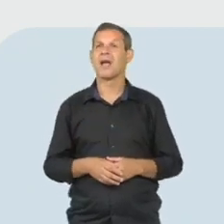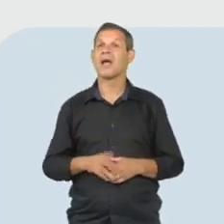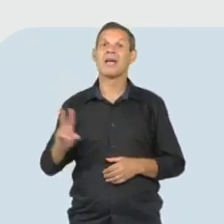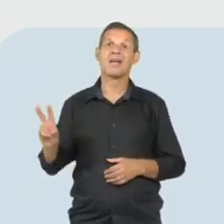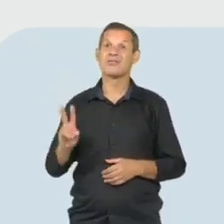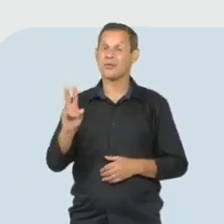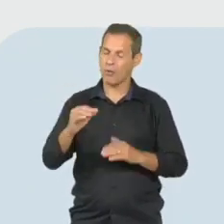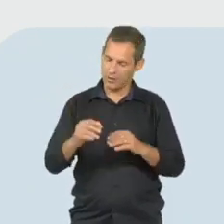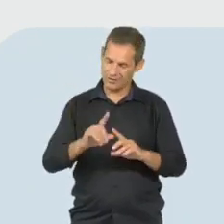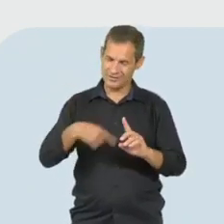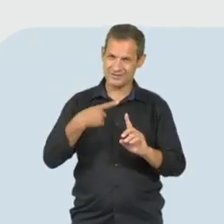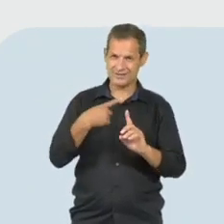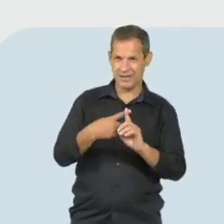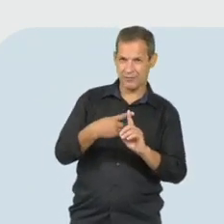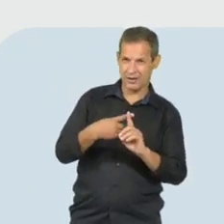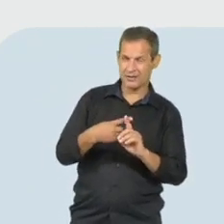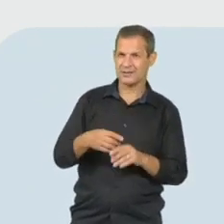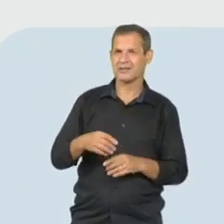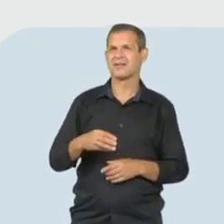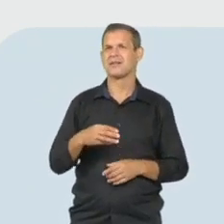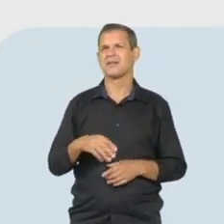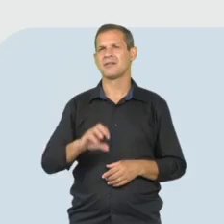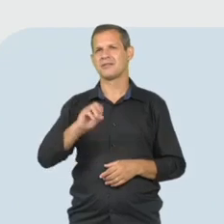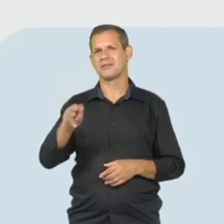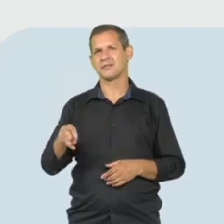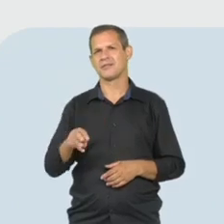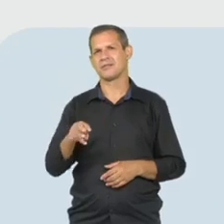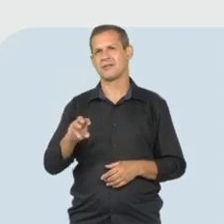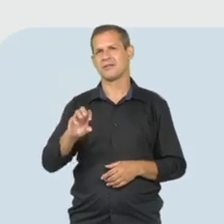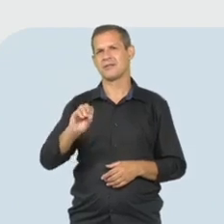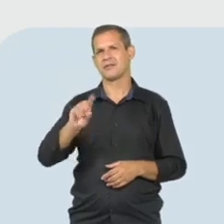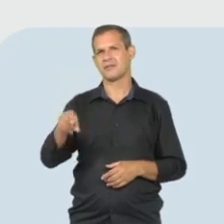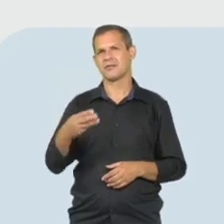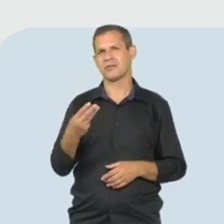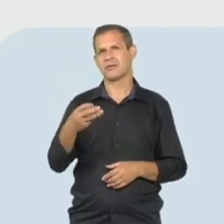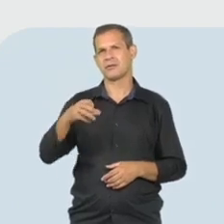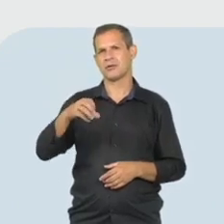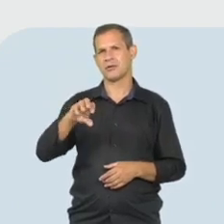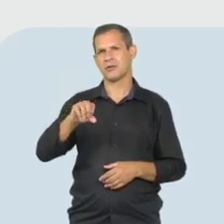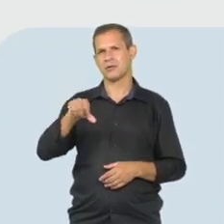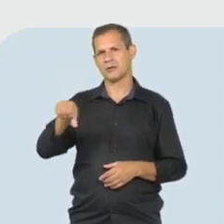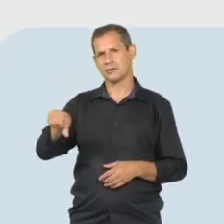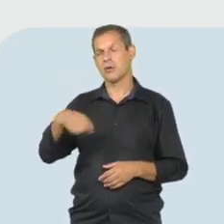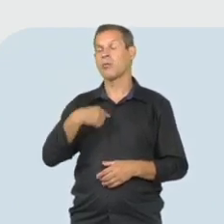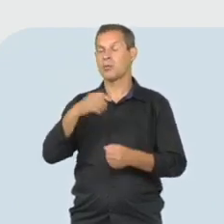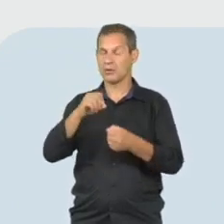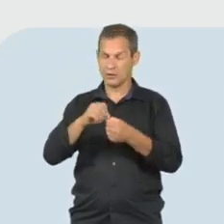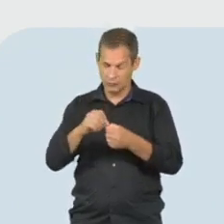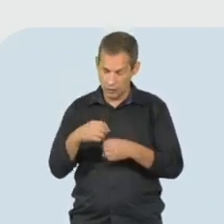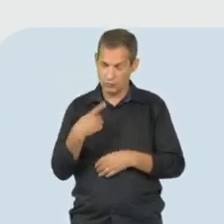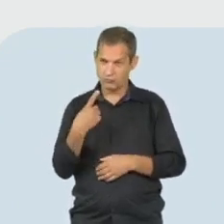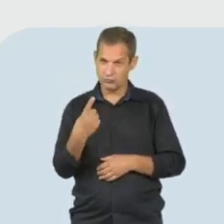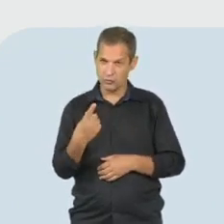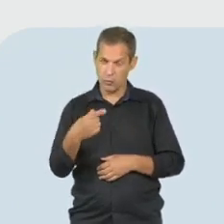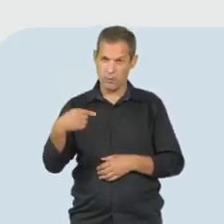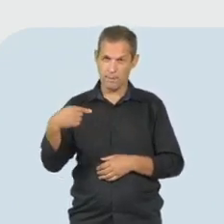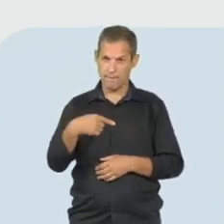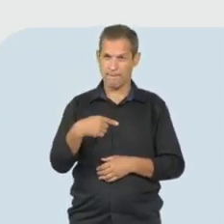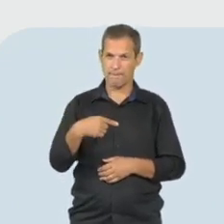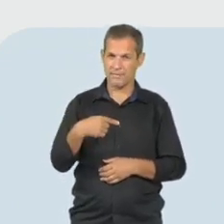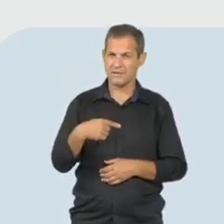valores acima desse 0,309. Então, vai ficar nessa outra parte da tabela. Por isso que eu vou fazer 1